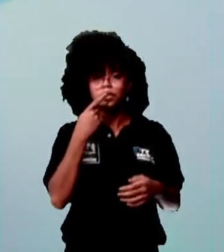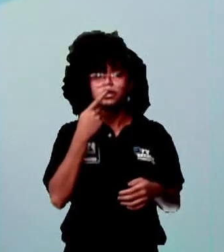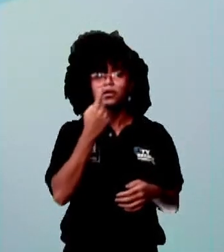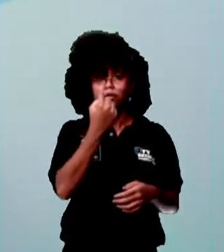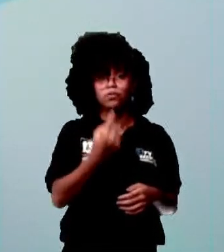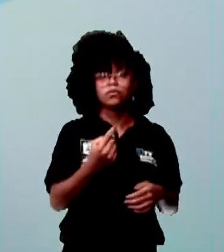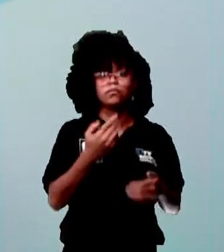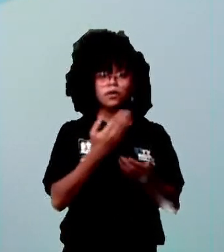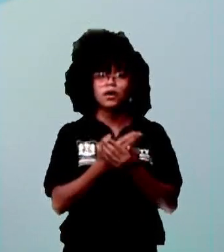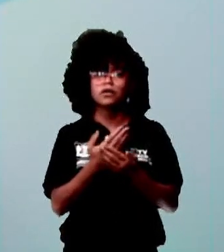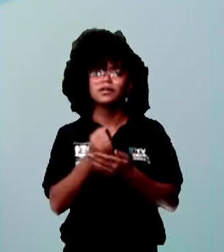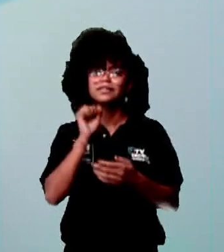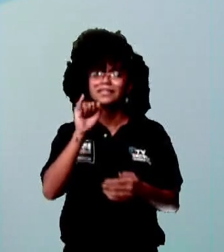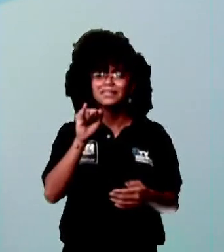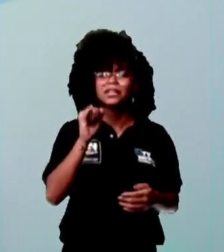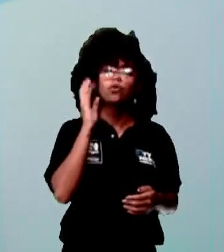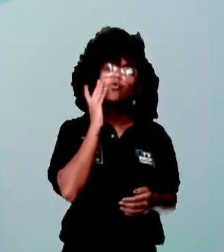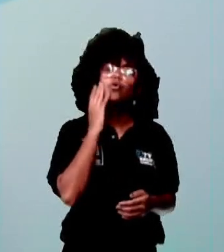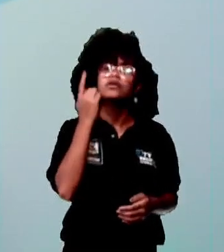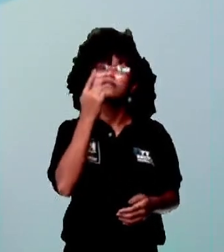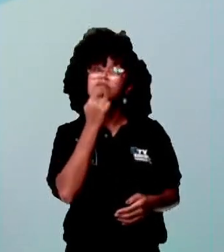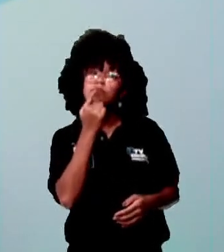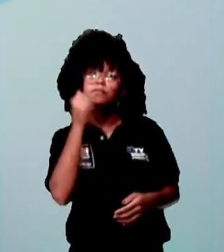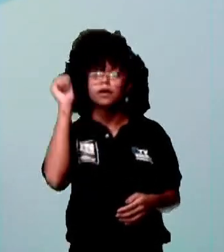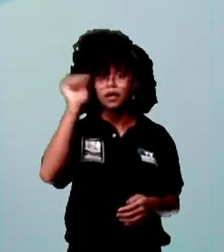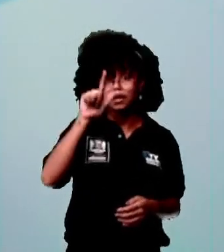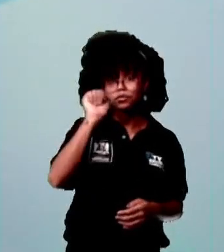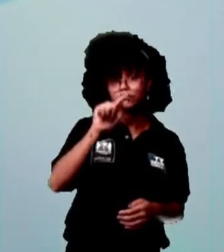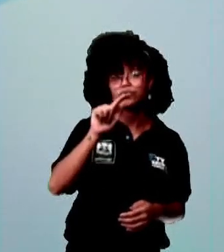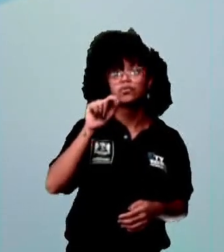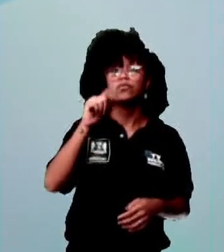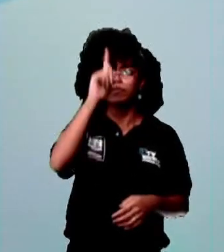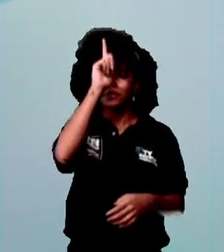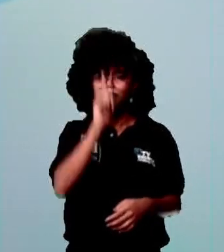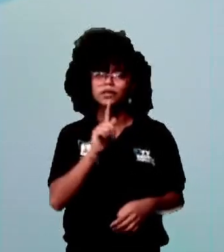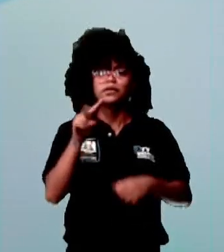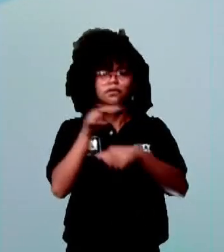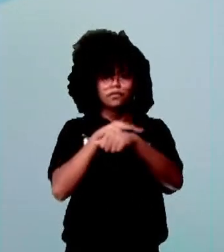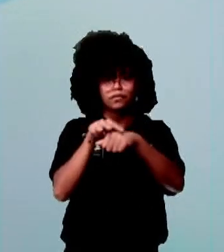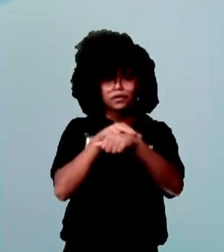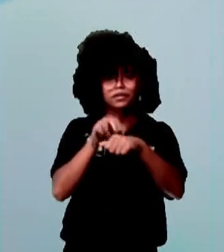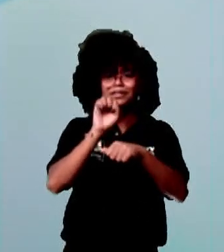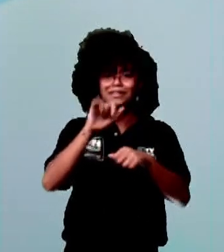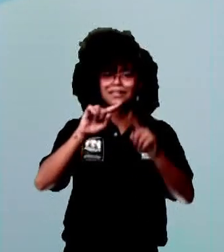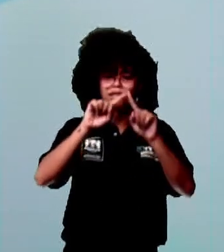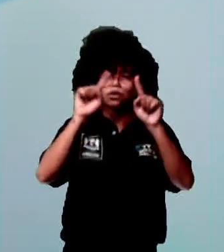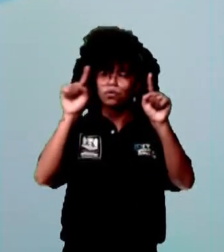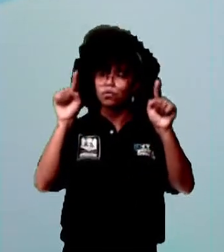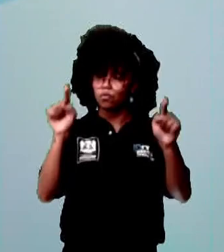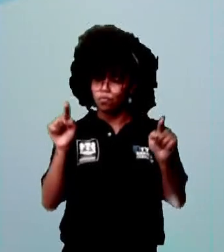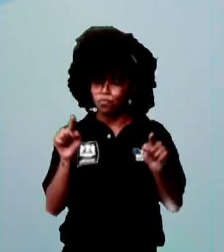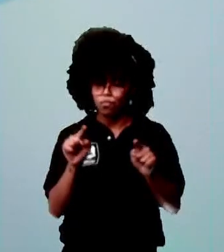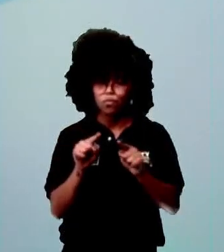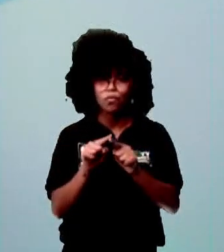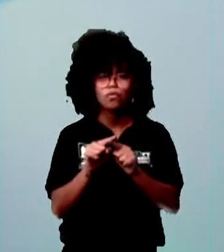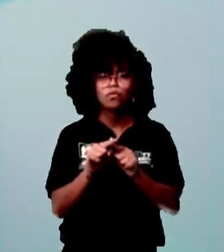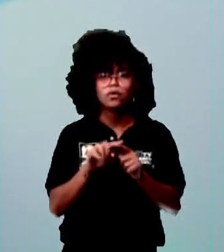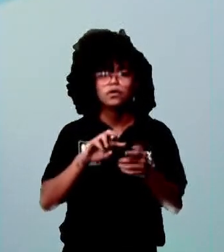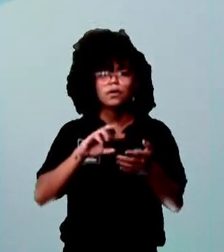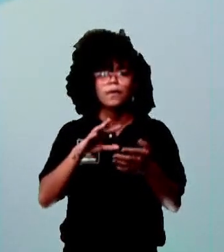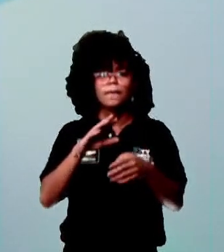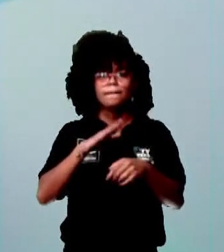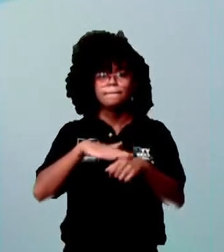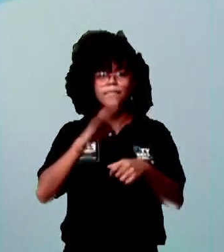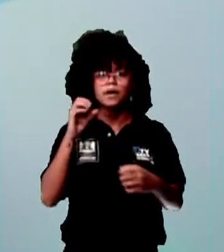mais colorido, com vermelho, azul, amarelo, verde, quanto mais arredondado for a imagem, mais próximo